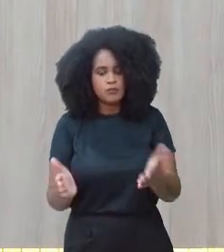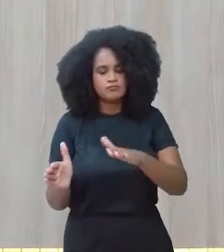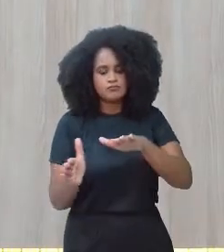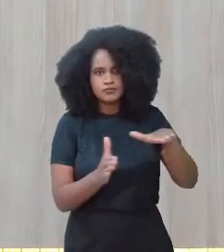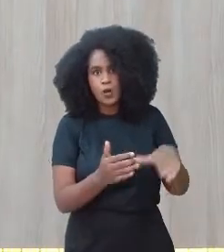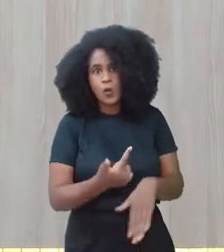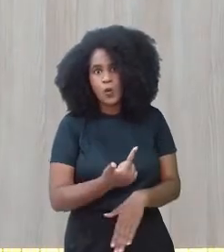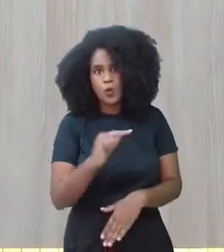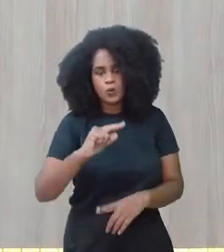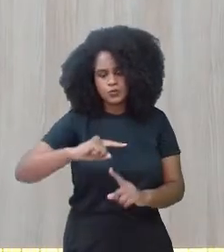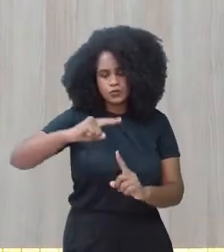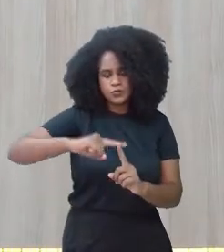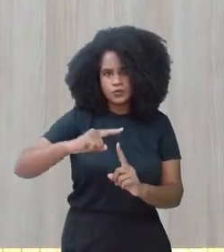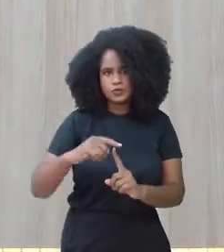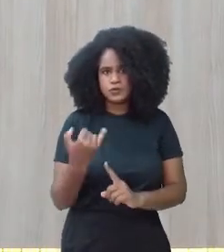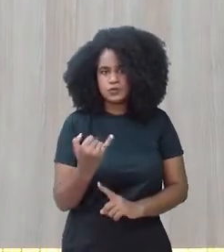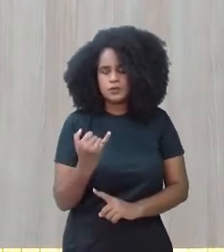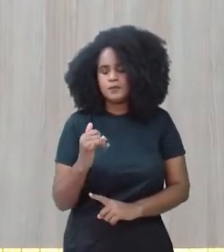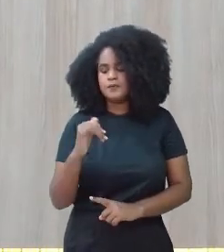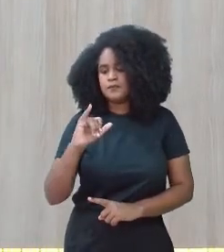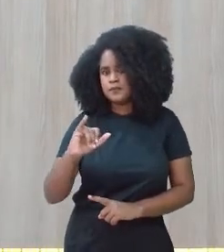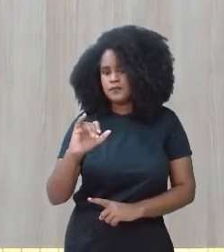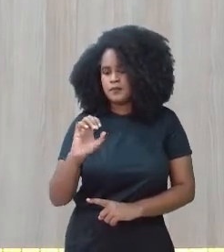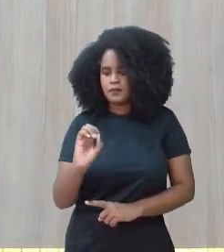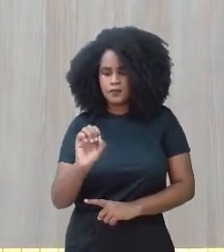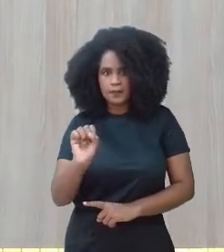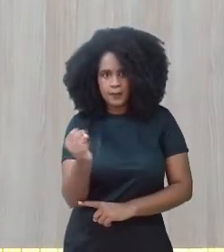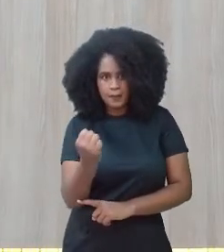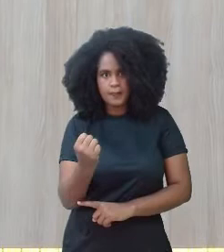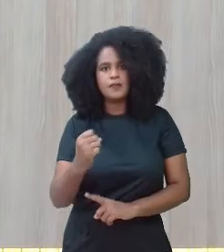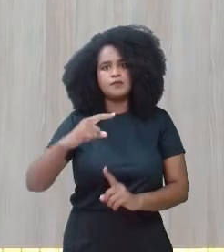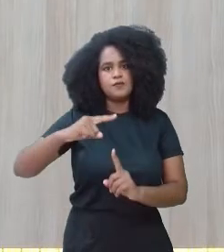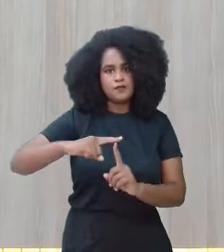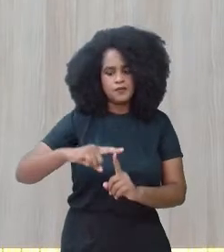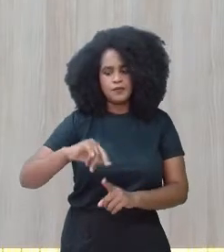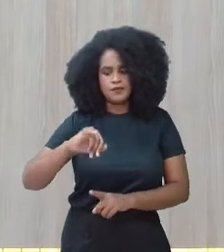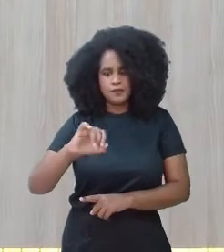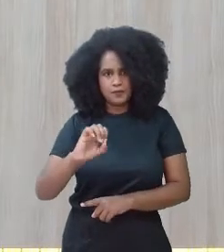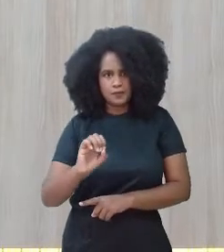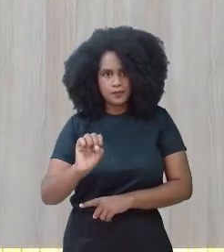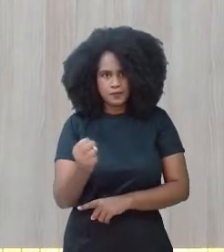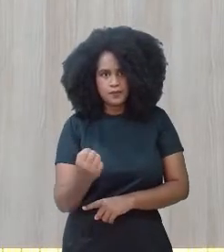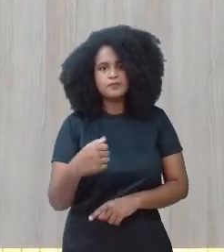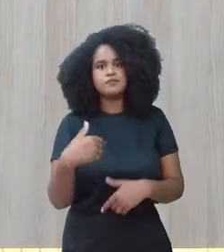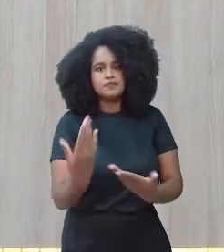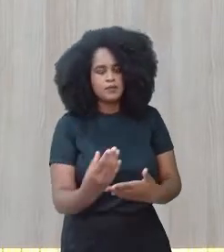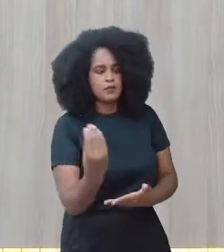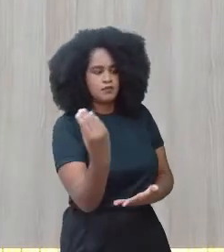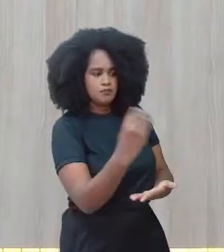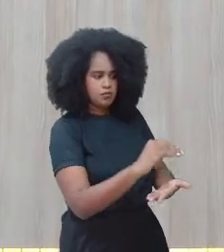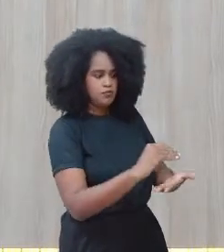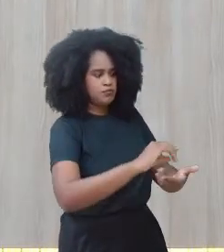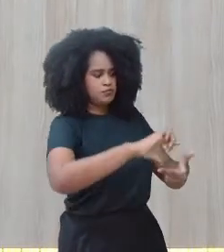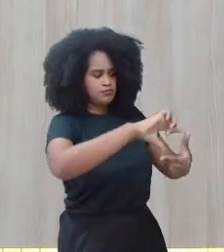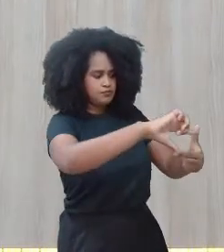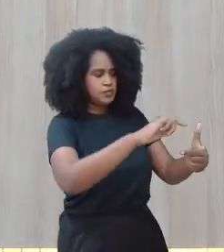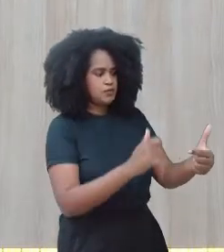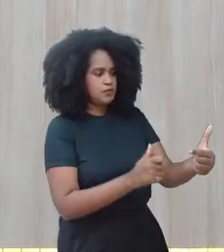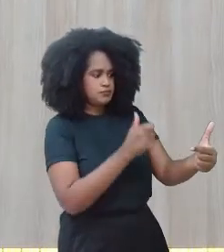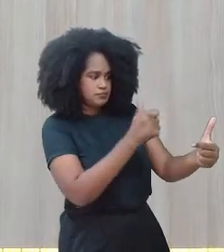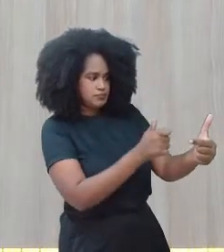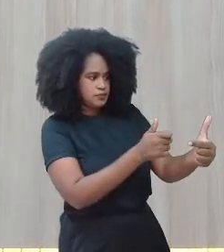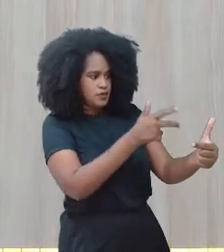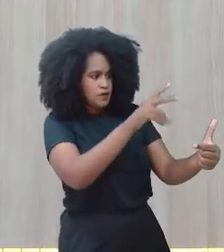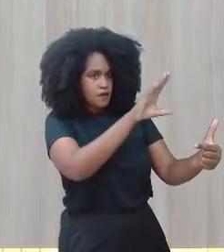o sistema iOS, né? Se você usa o sistema operacional no telefone, você vai apontar a câmera, fazer a leitura, o aplicativo, coisa e